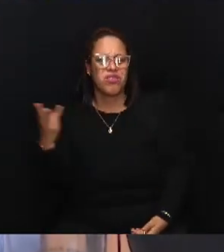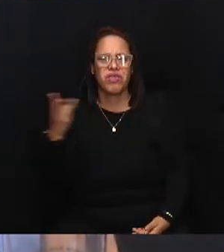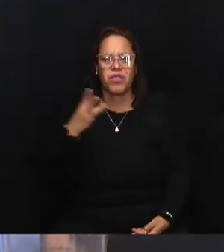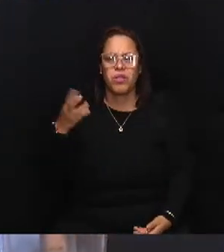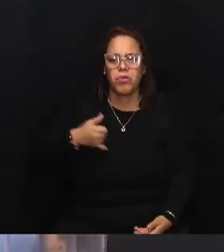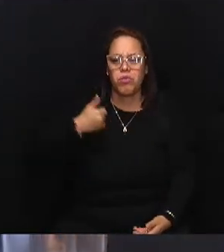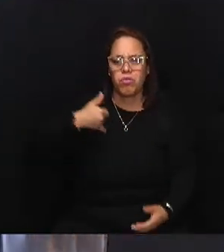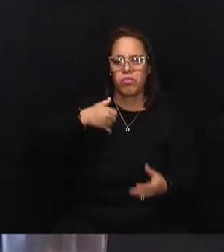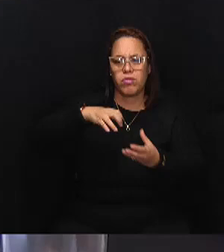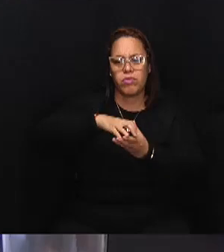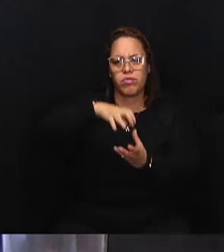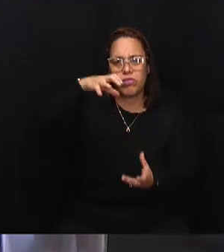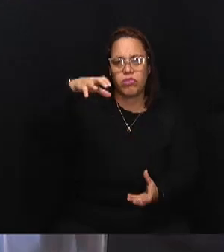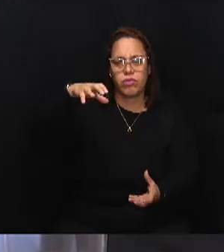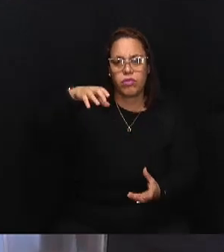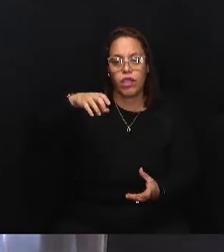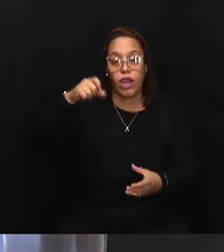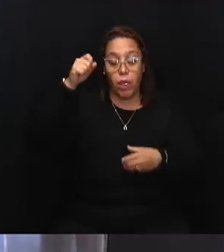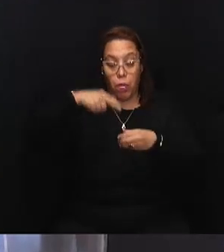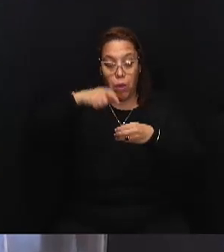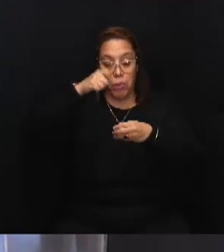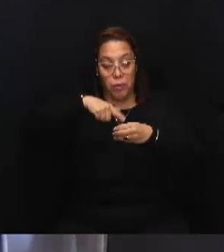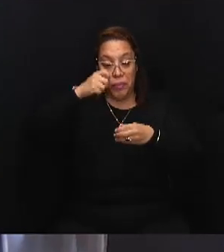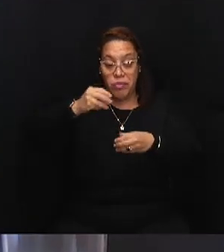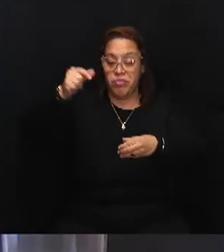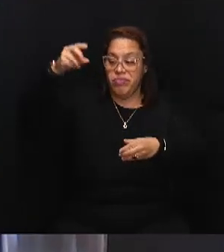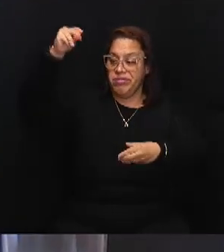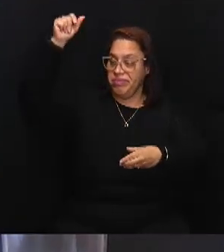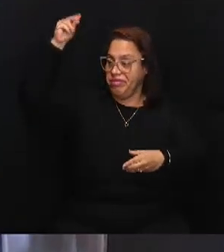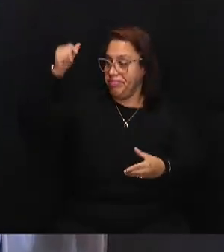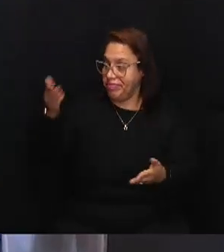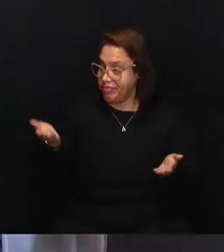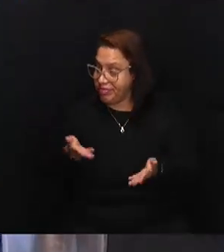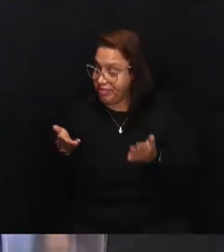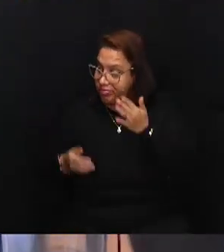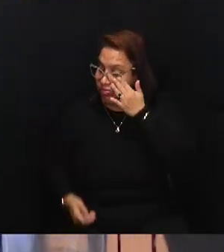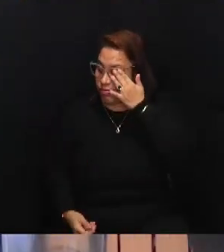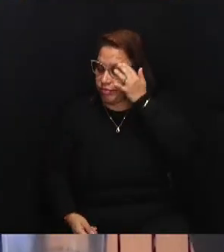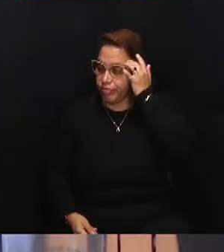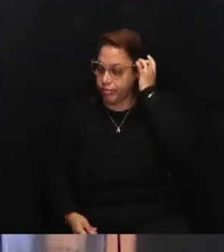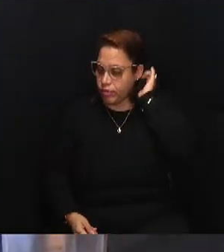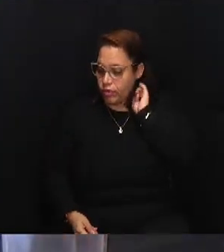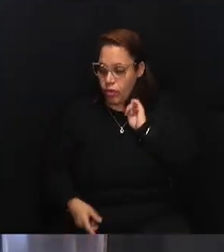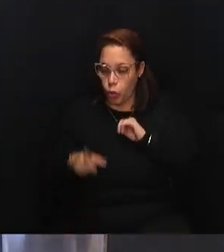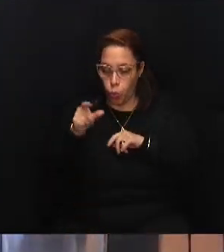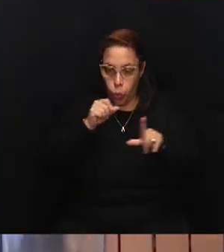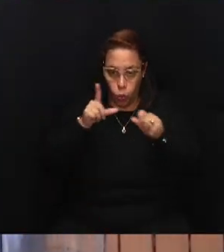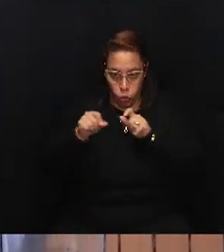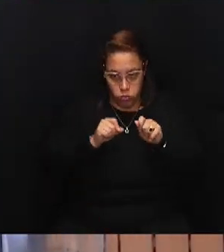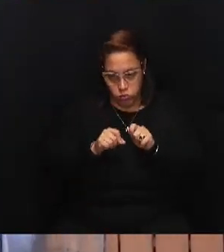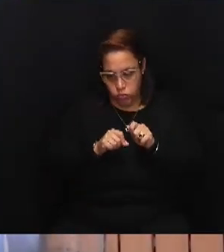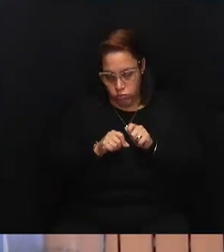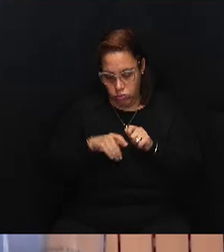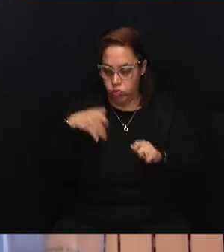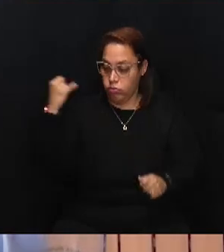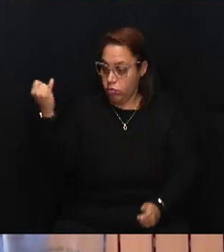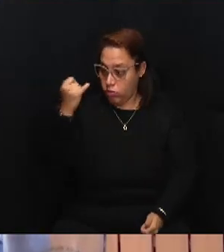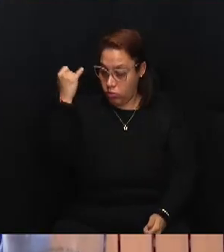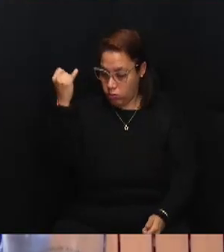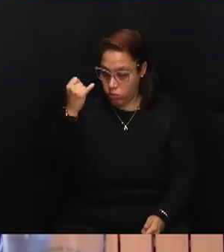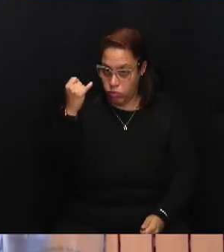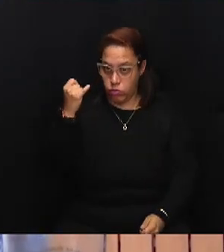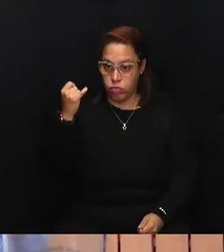velhos aqui, nós plantamos. Nós plantamos e hoje eles estão colhendo. Então, é muito importante